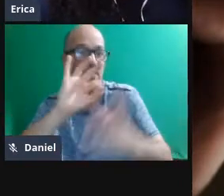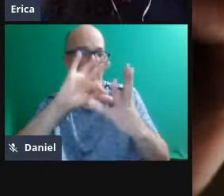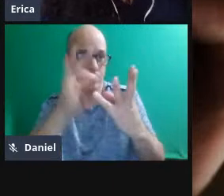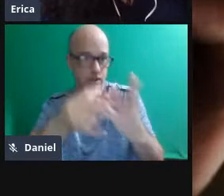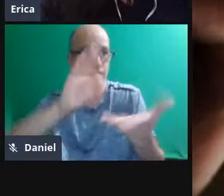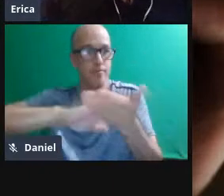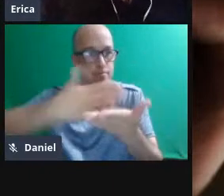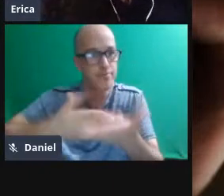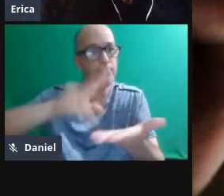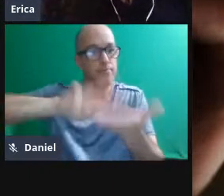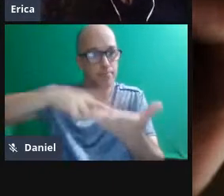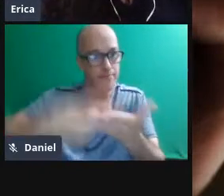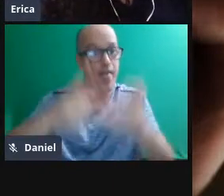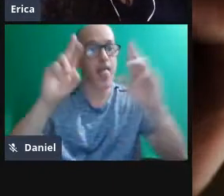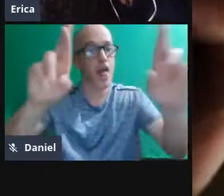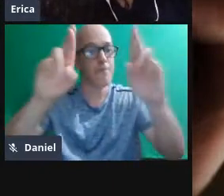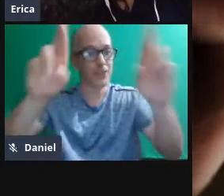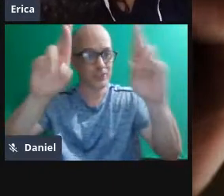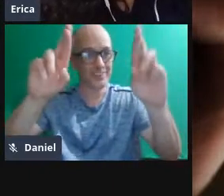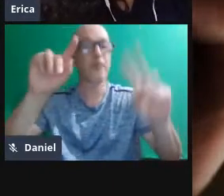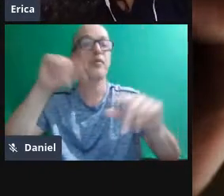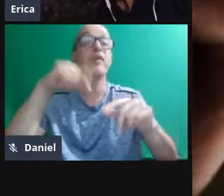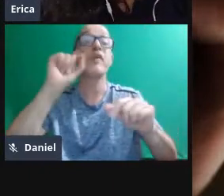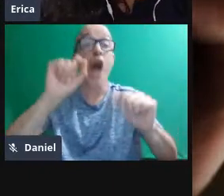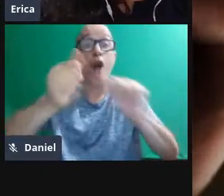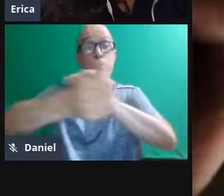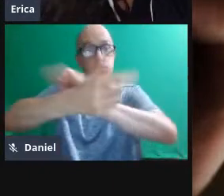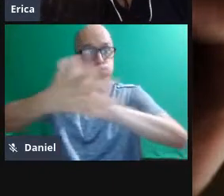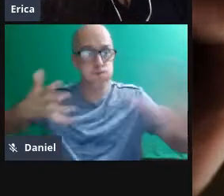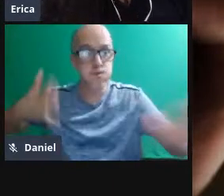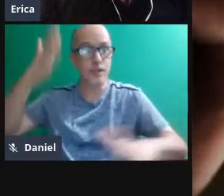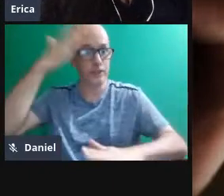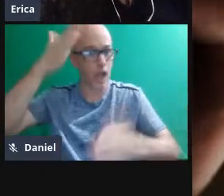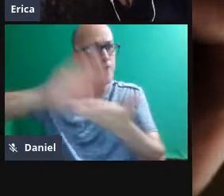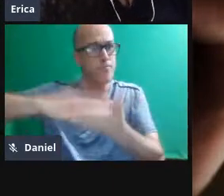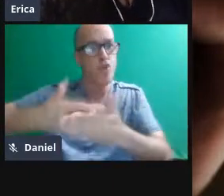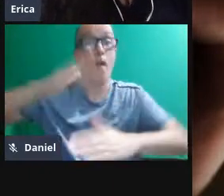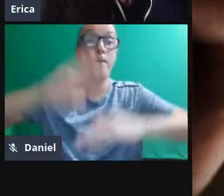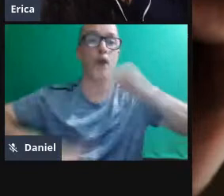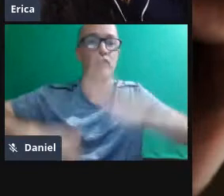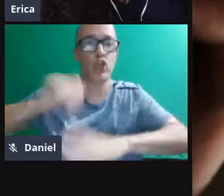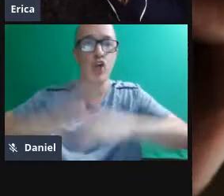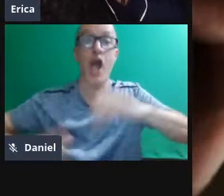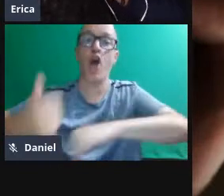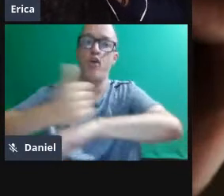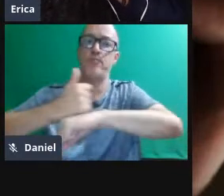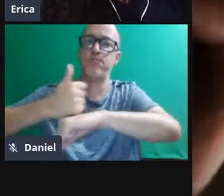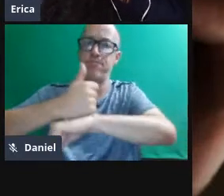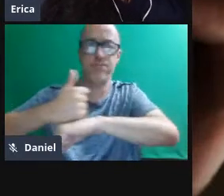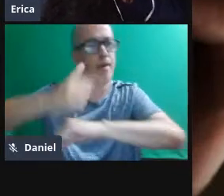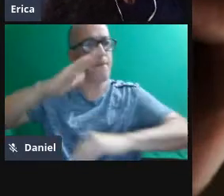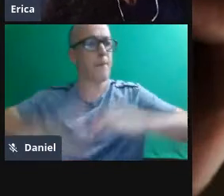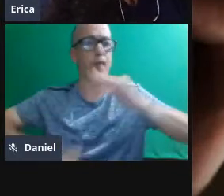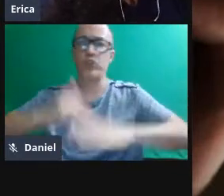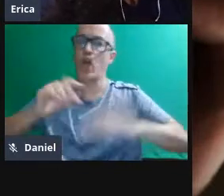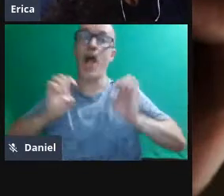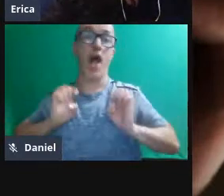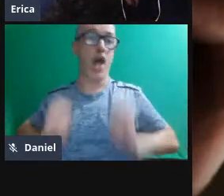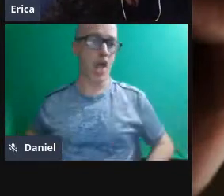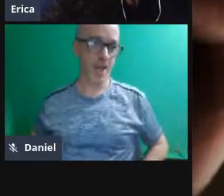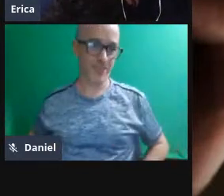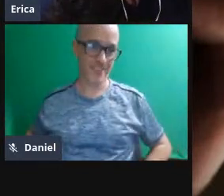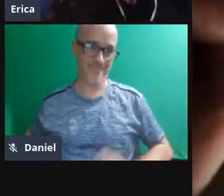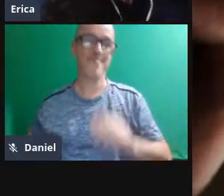Nós temos uma associação de tradutores e intérpretes de língua de sinais no Rio, que é responsável por isso, por